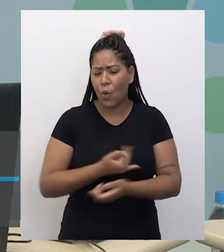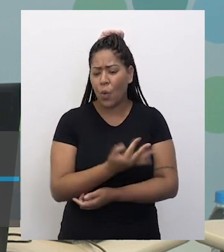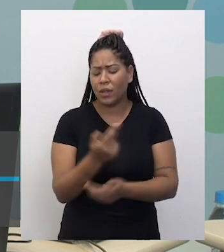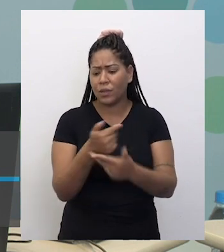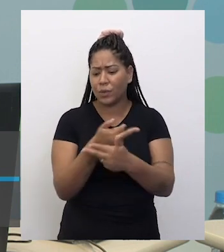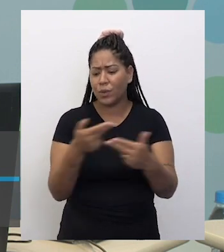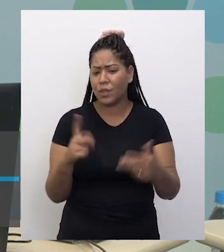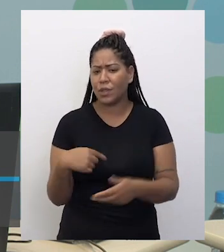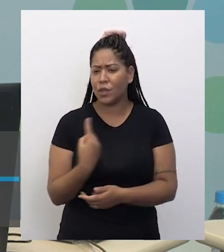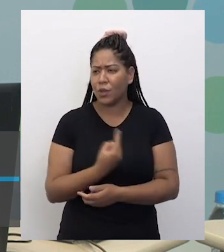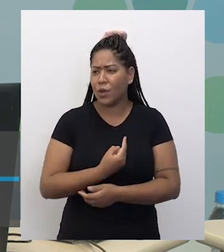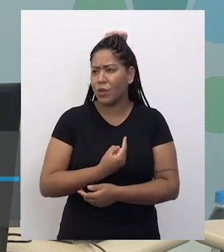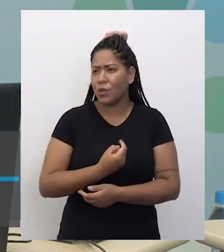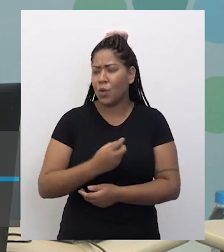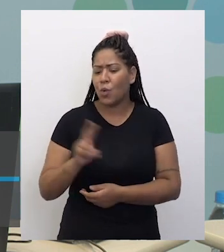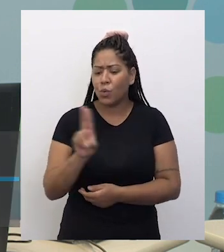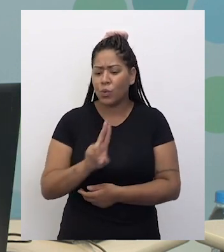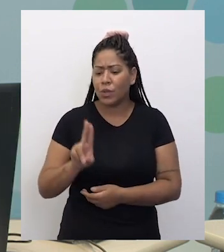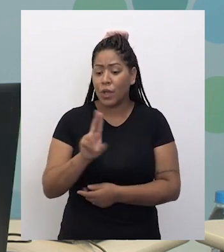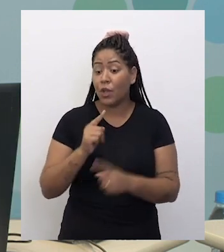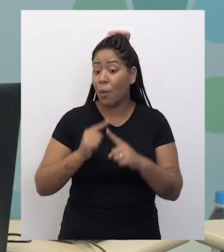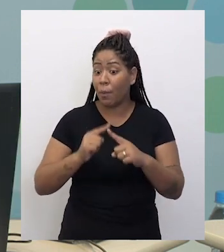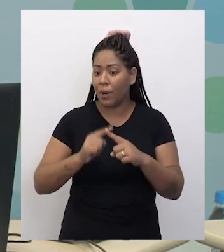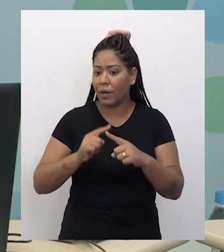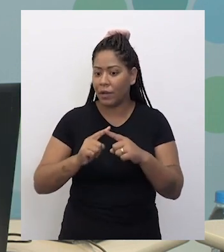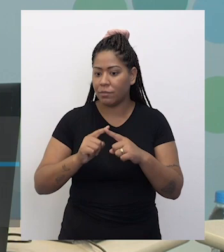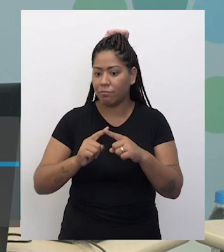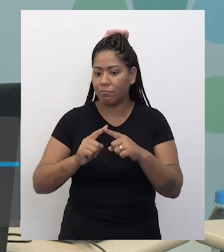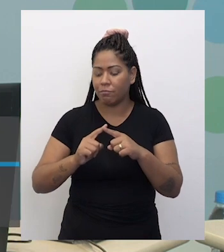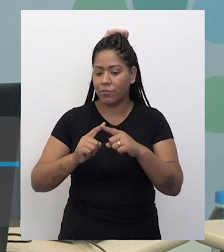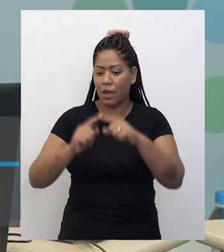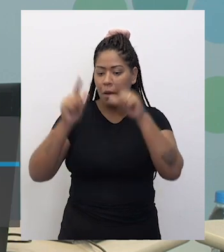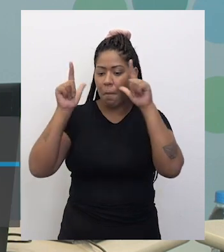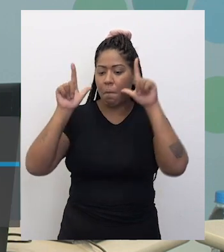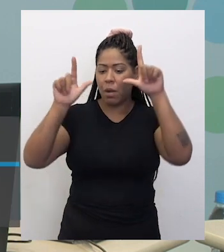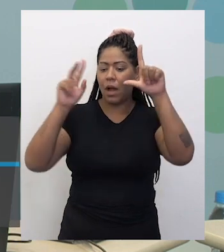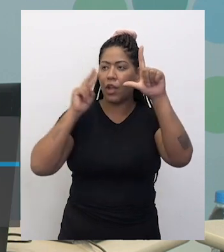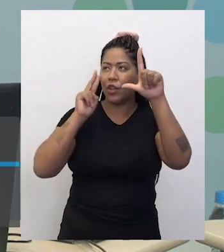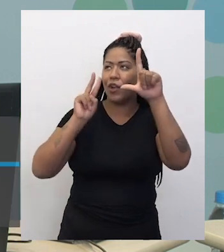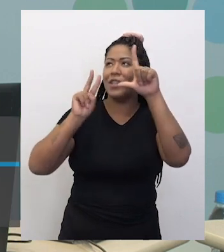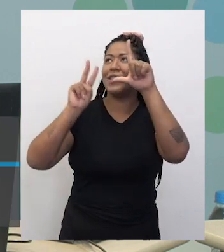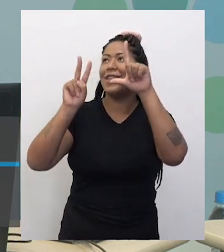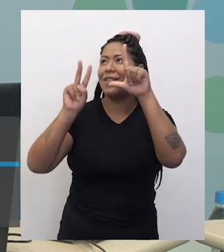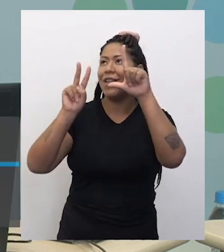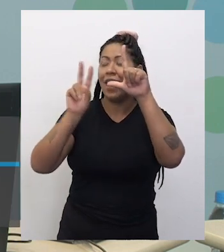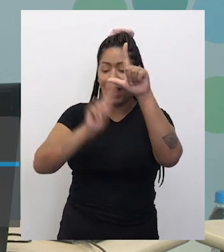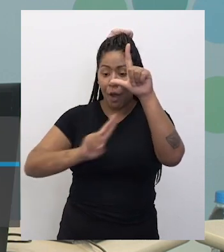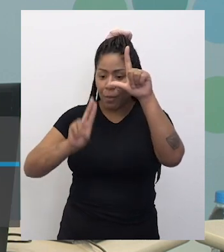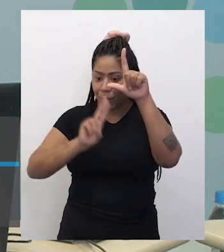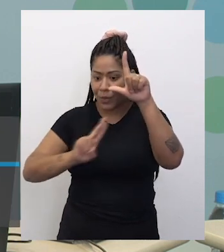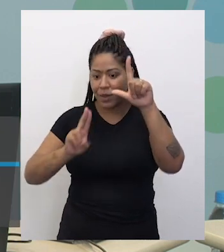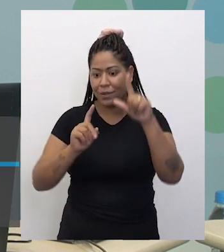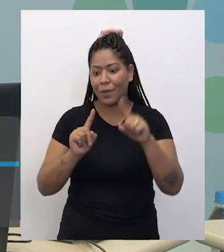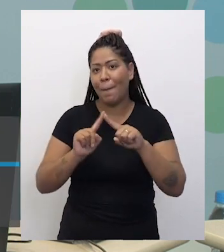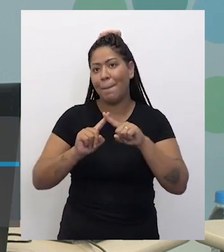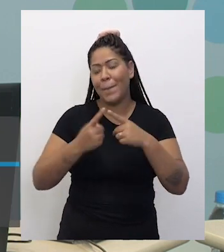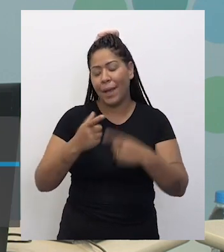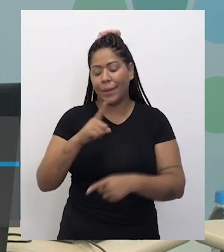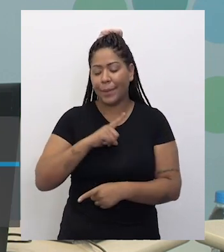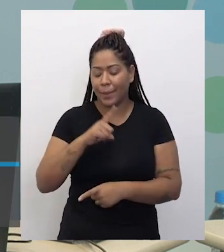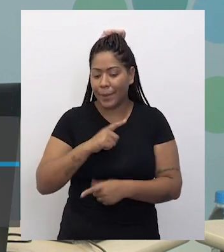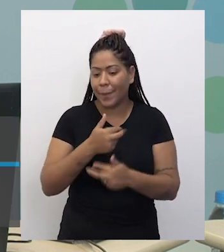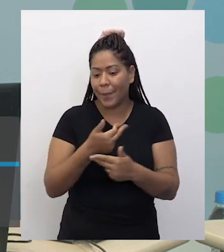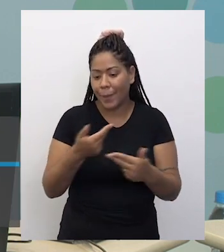mais caros por influência da mídia, sendo que tem vários produtos paralelos no mercado e bem mais em conta. O aluno